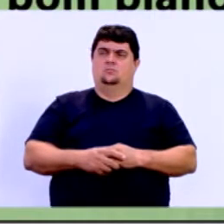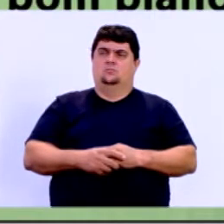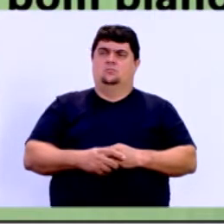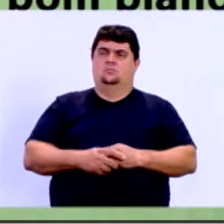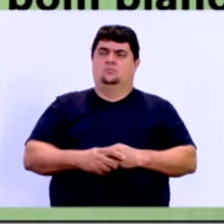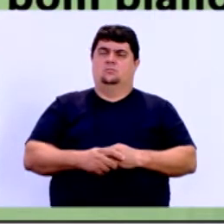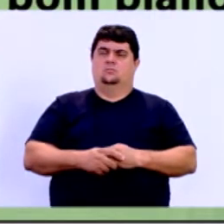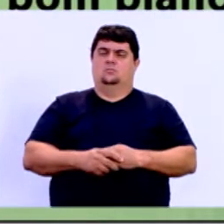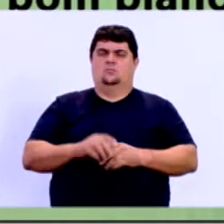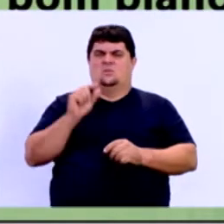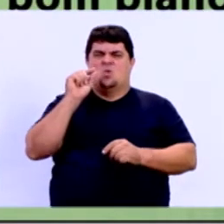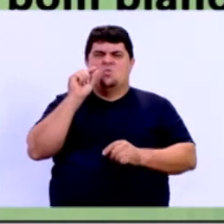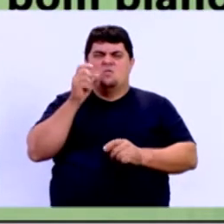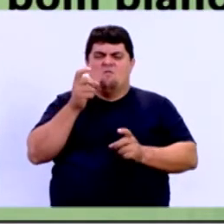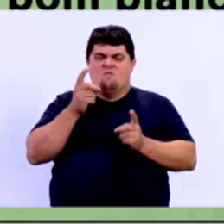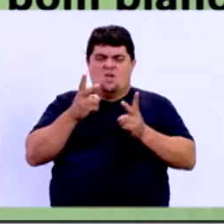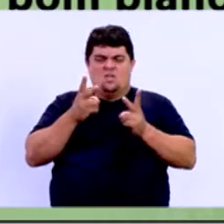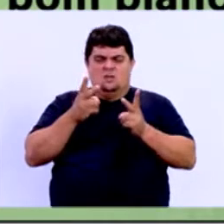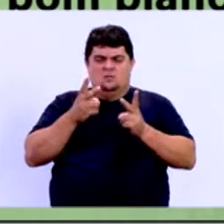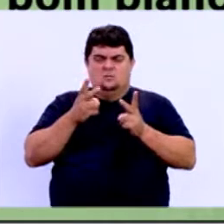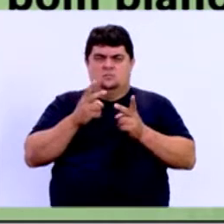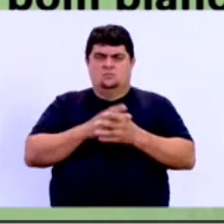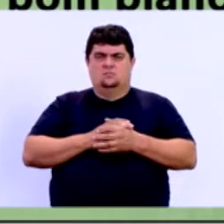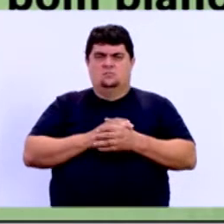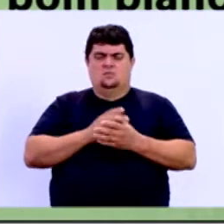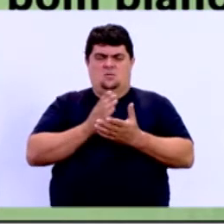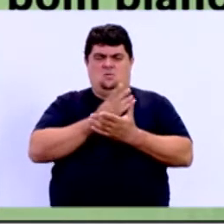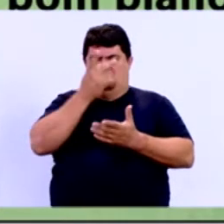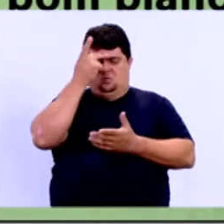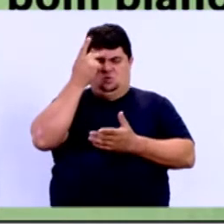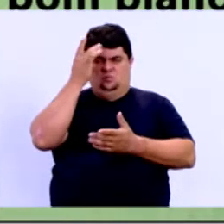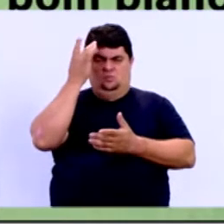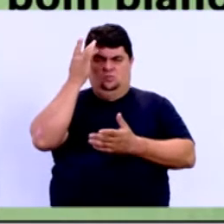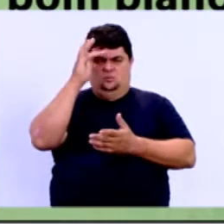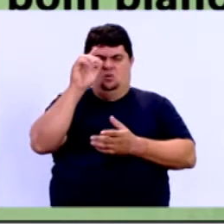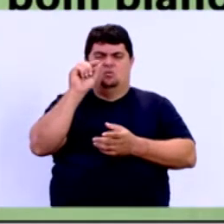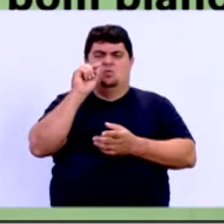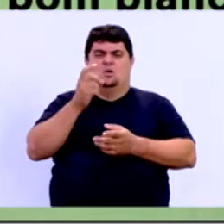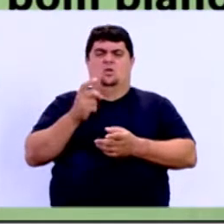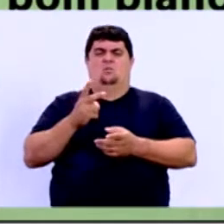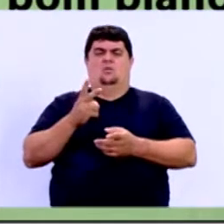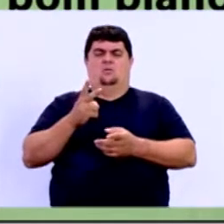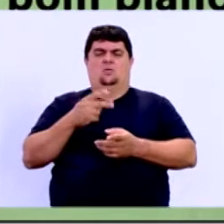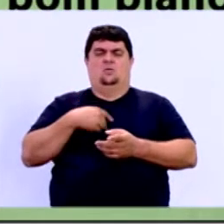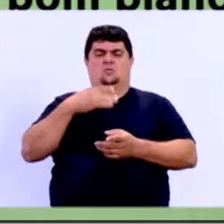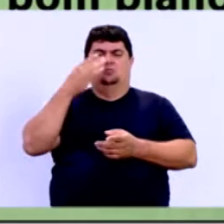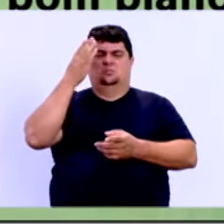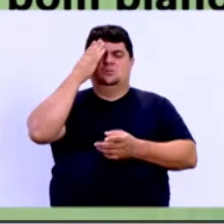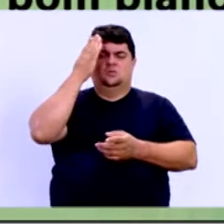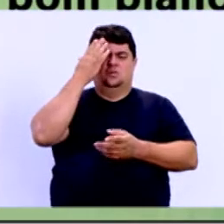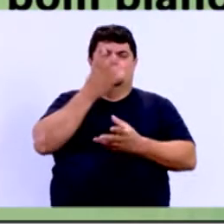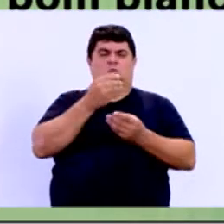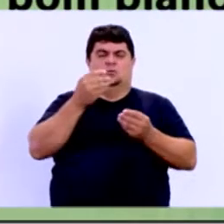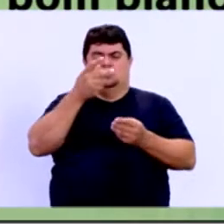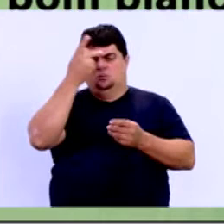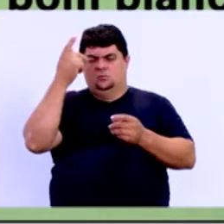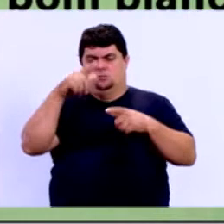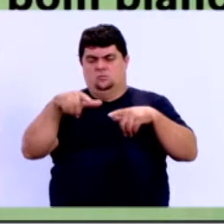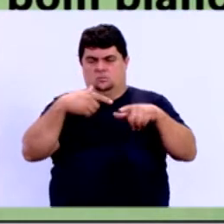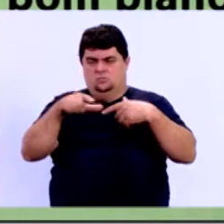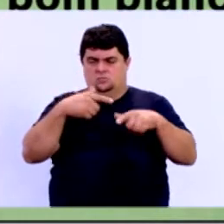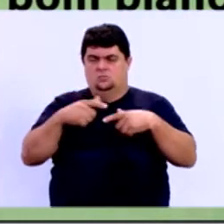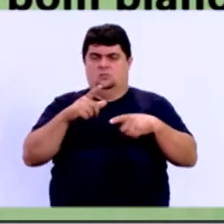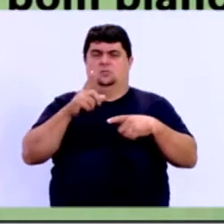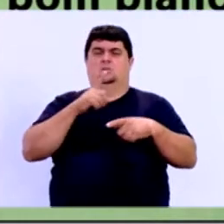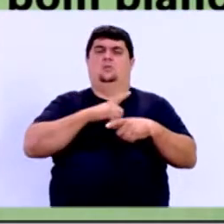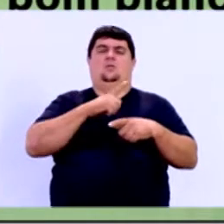E o que são vendas, né? De repente alguém, professor, o que é uma venda? Eu sei que tem muita gente aí que trabalha, tem muita gente aí que